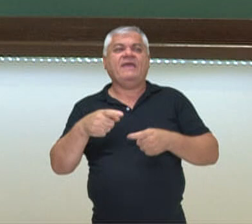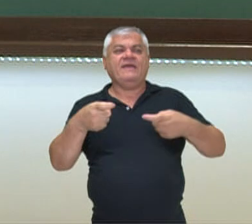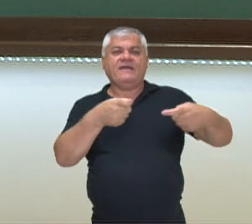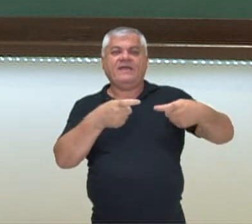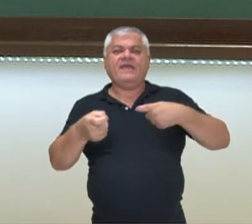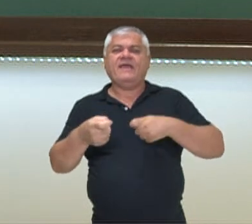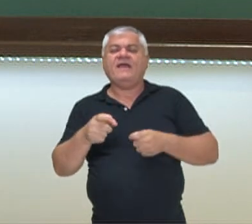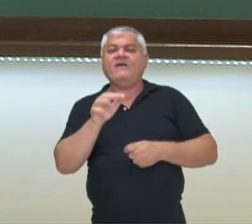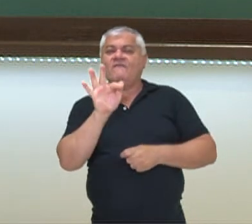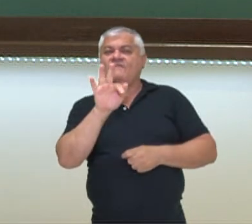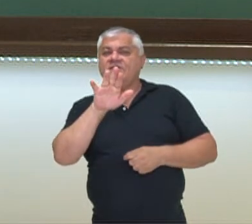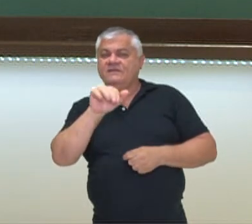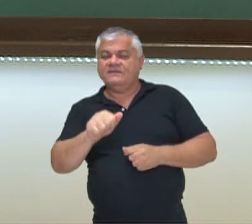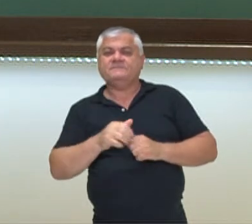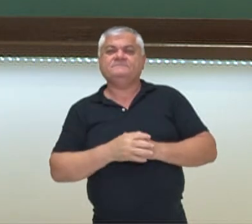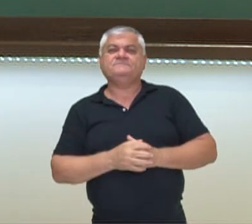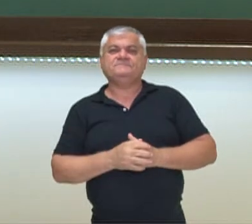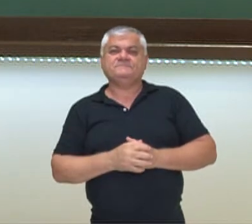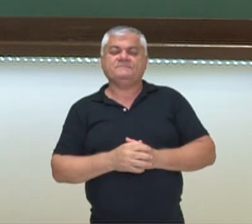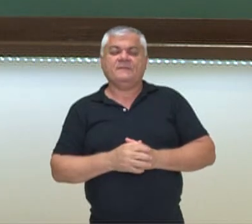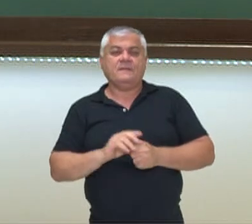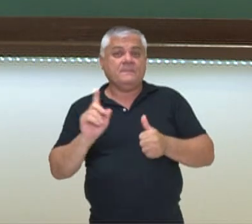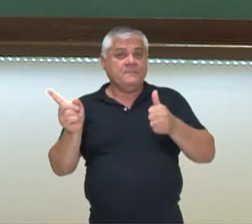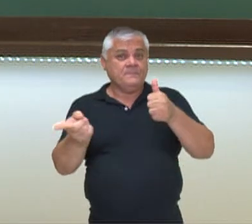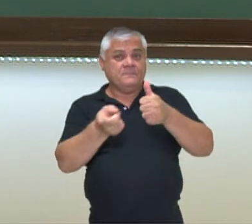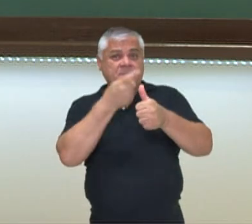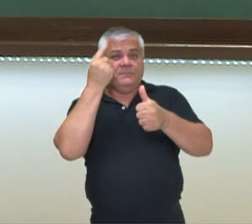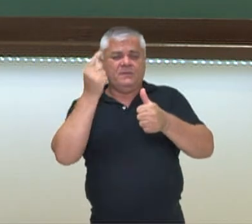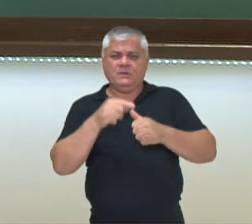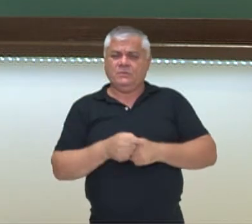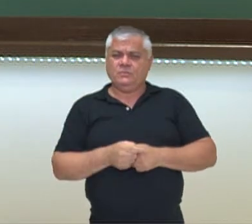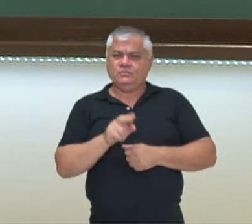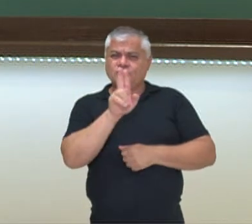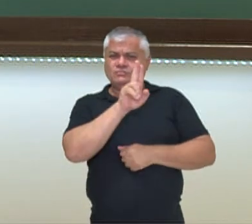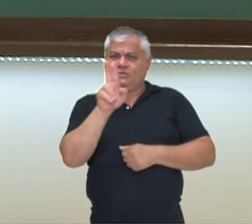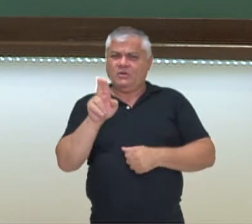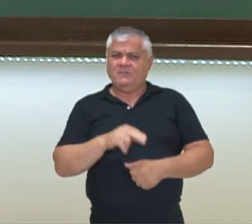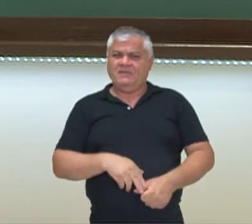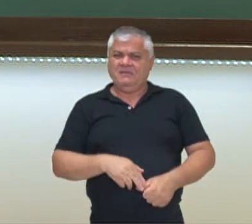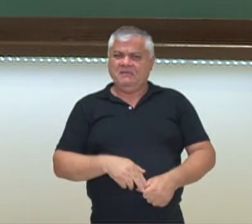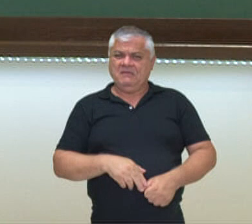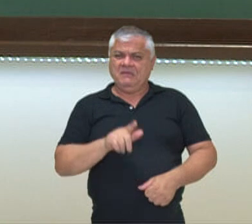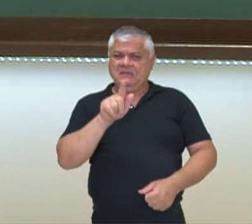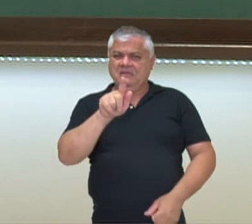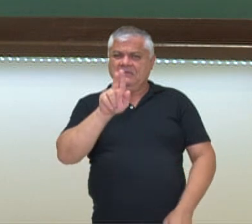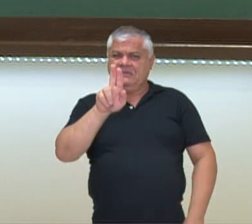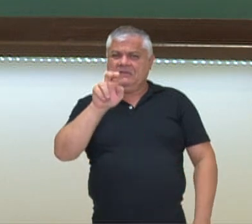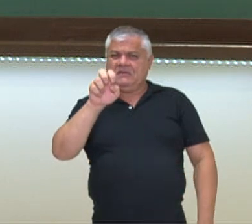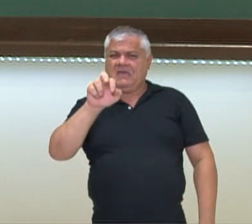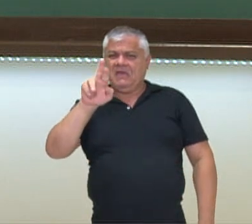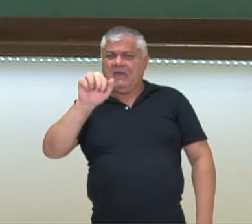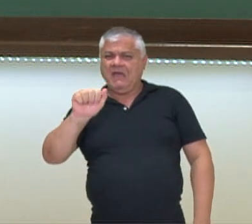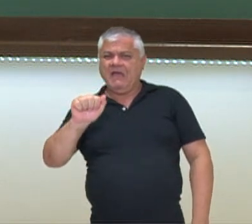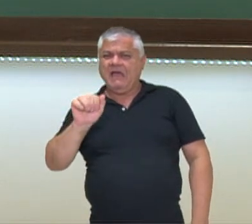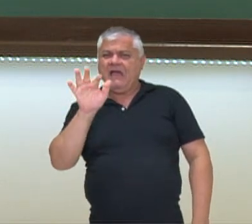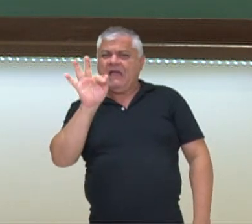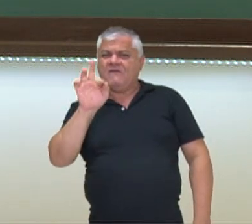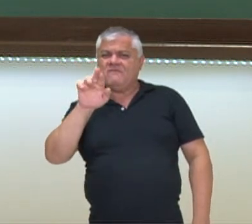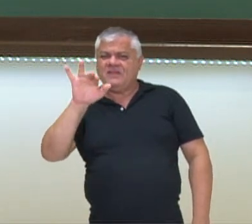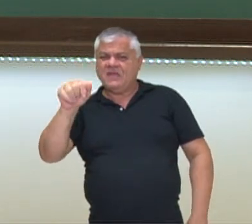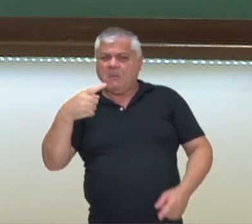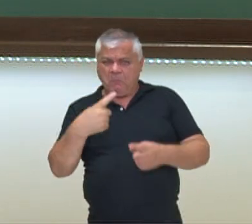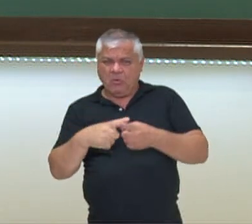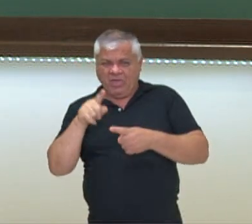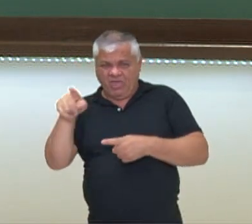Guerra Fria. Primeira situação que devemos observar é o nome Guerra Fria. Da onde vem este nome? Porque eles eram países